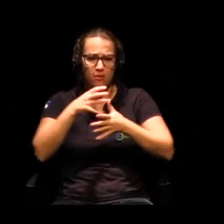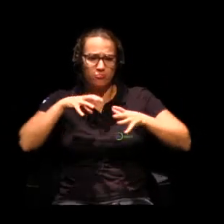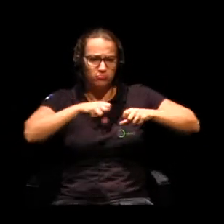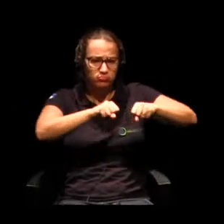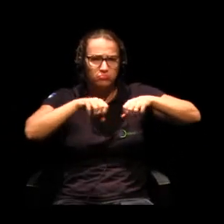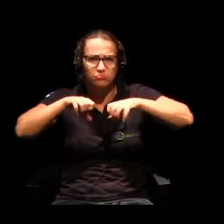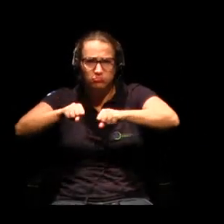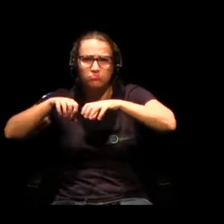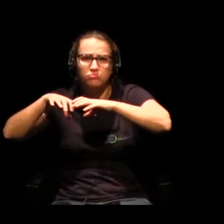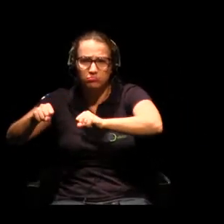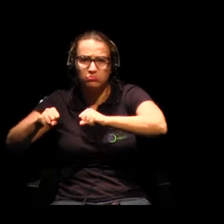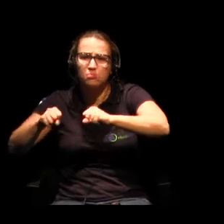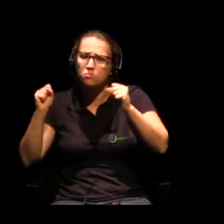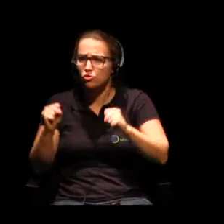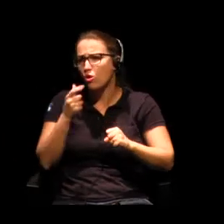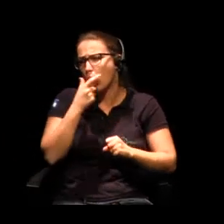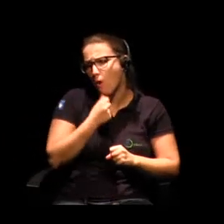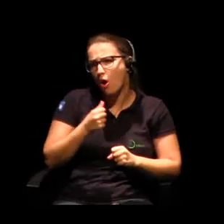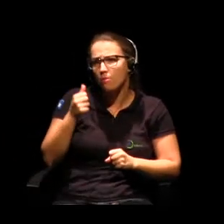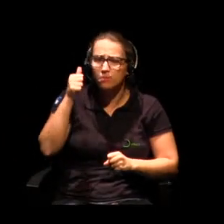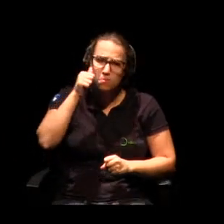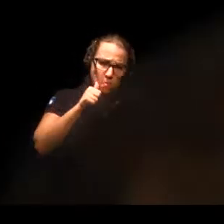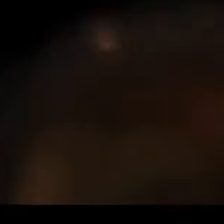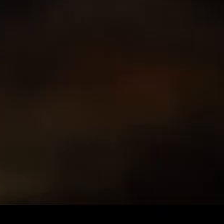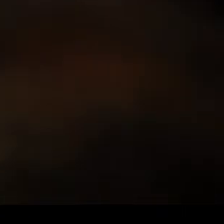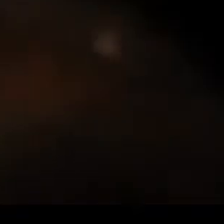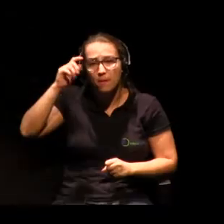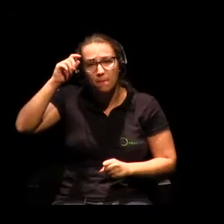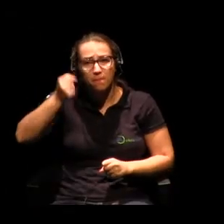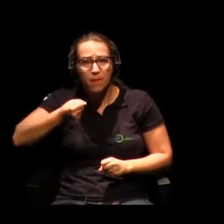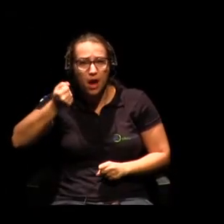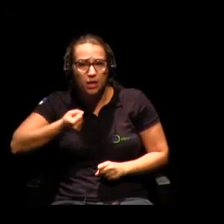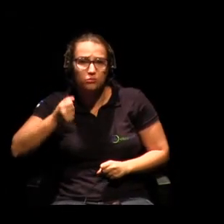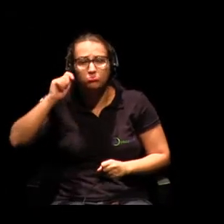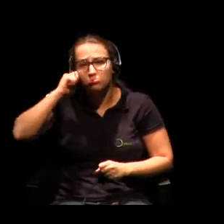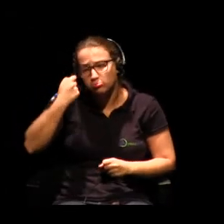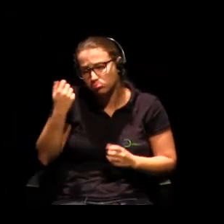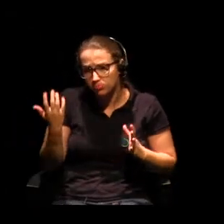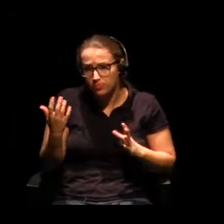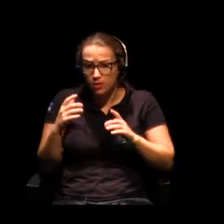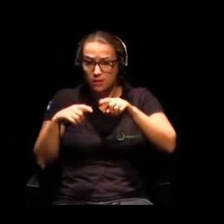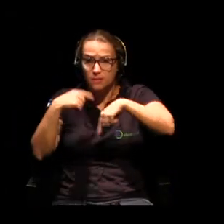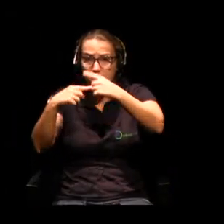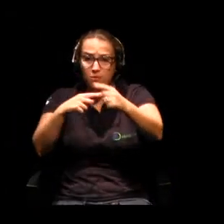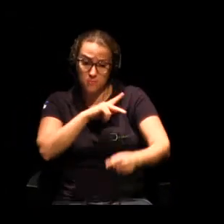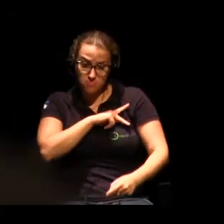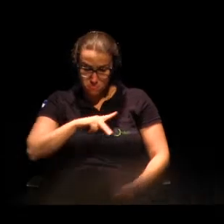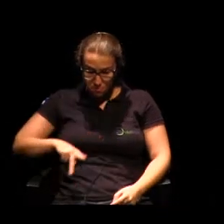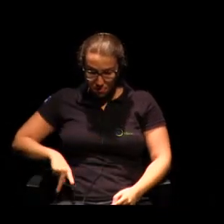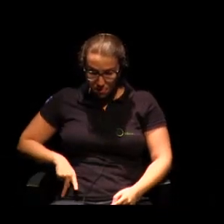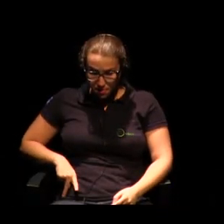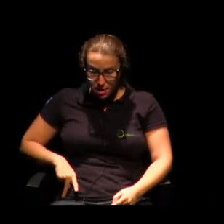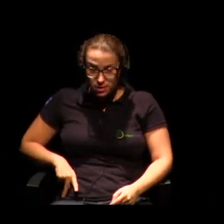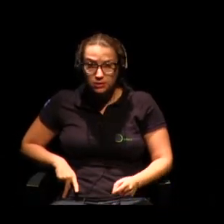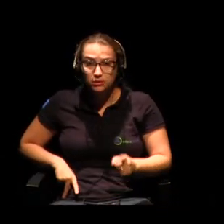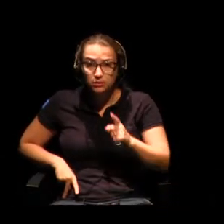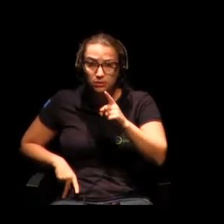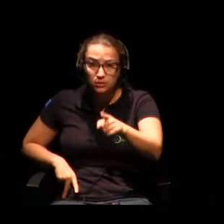ser homens brancos. O Lincoln tornou as terras disponíveis a todos,